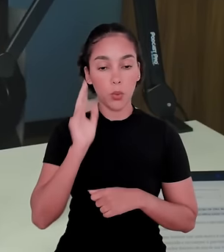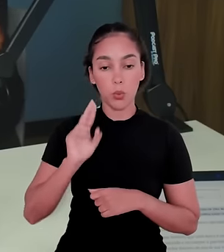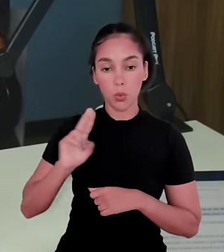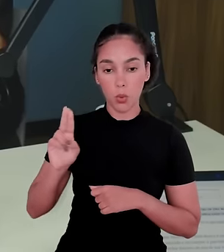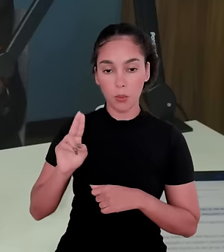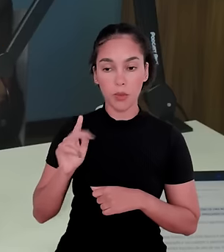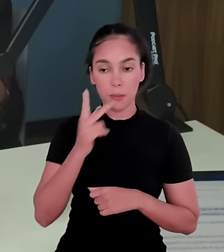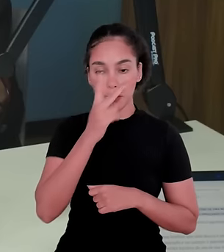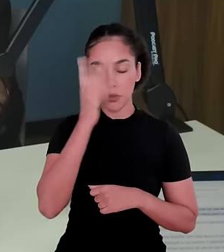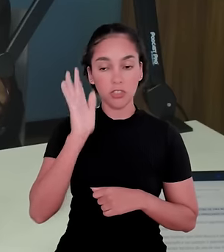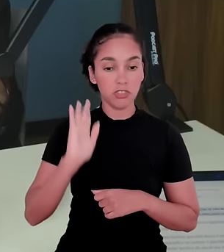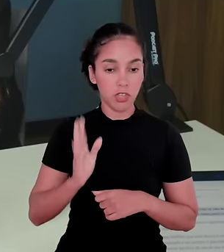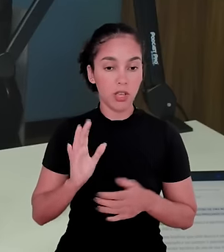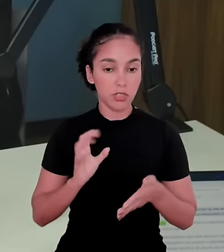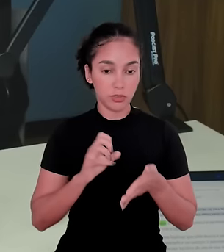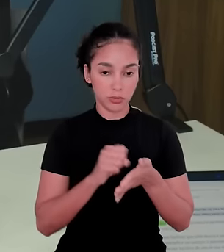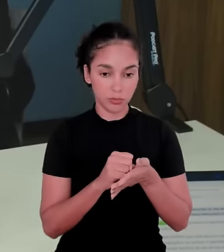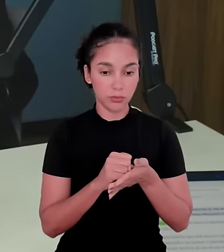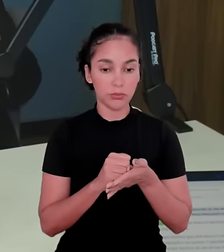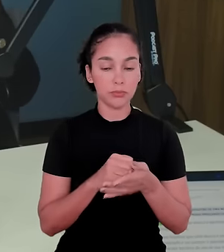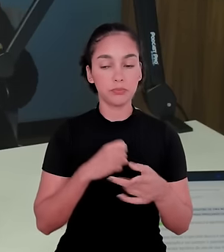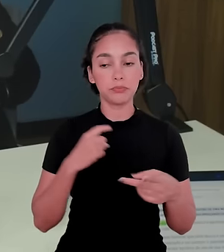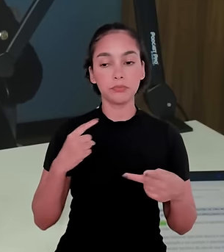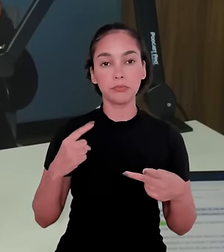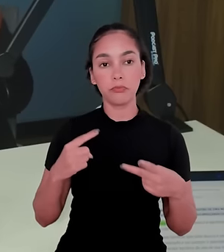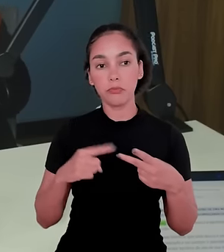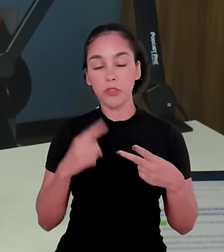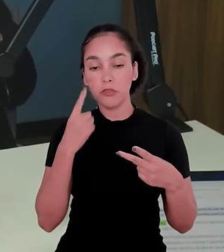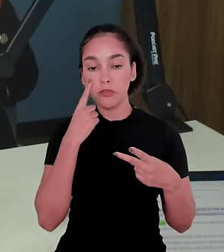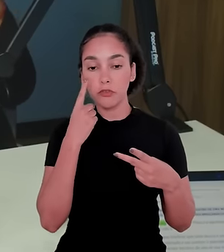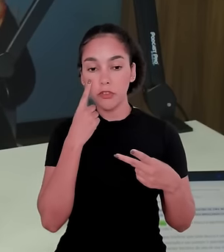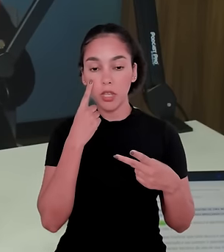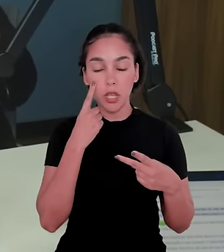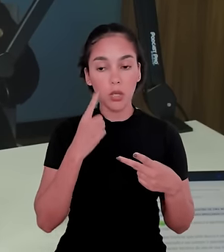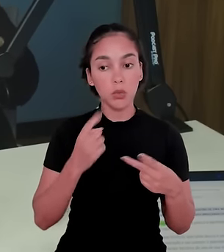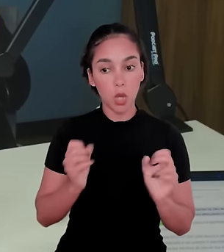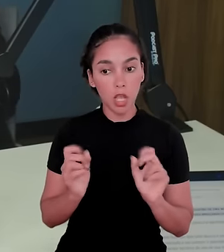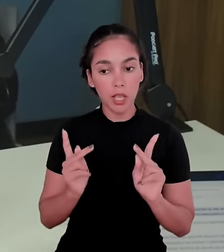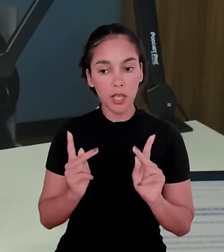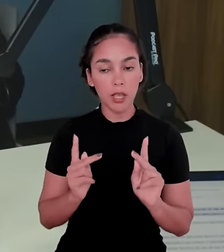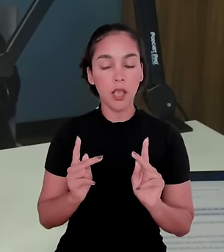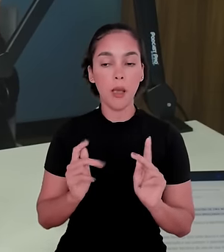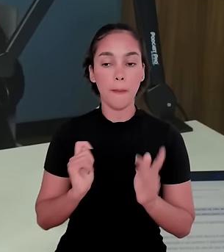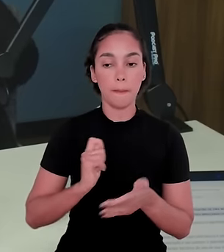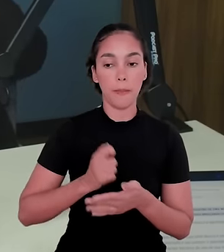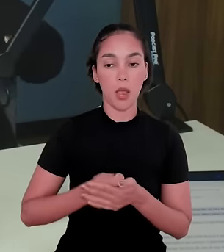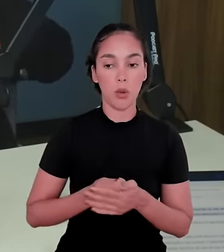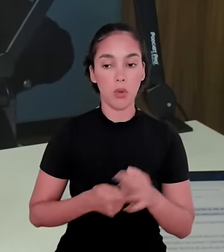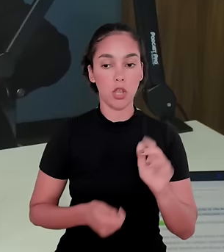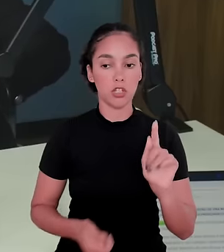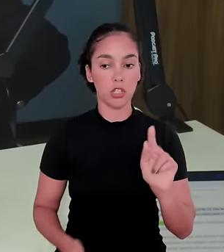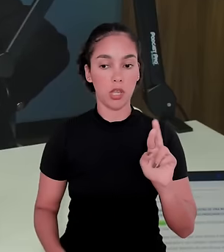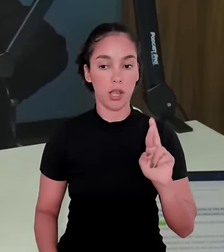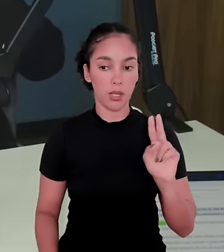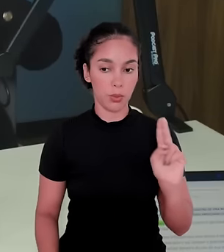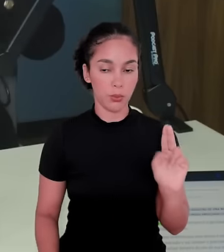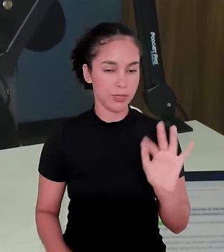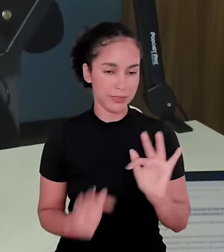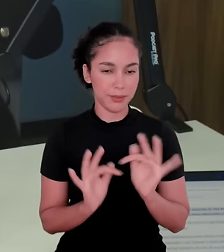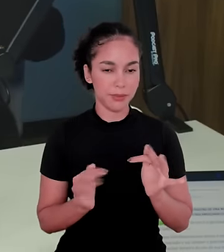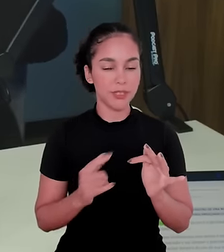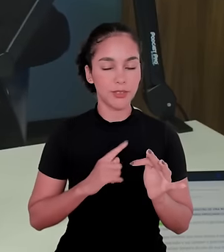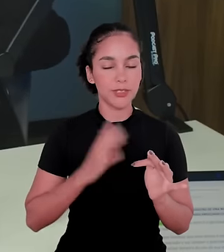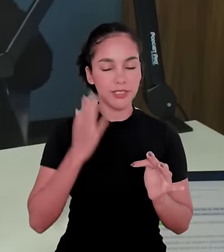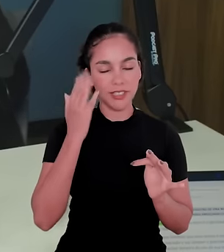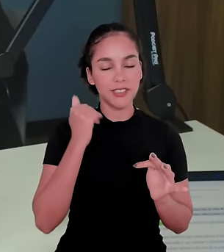alguém que já registrou esse nome ou não aí eu vou lá ver vejo que tá ok pago a jil deixaa maneira bem simples eu sei que